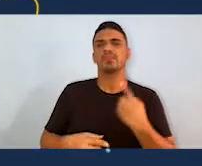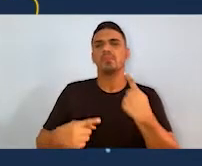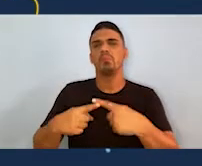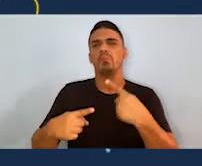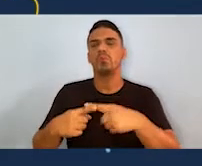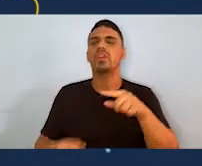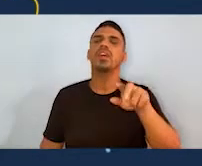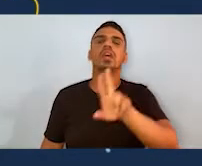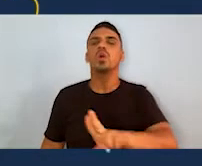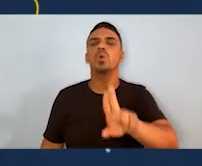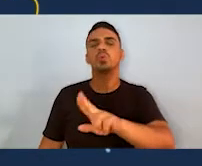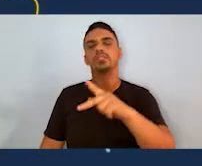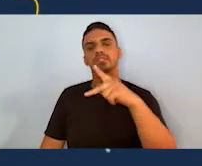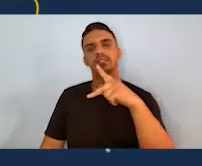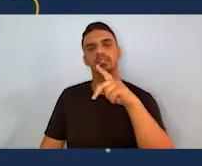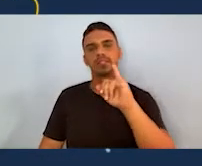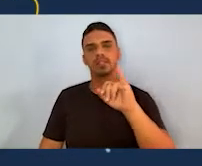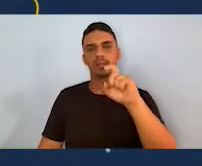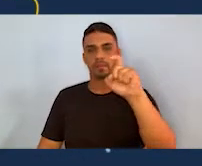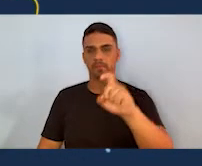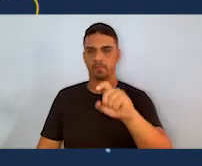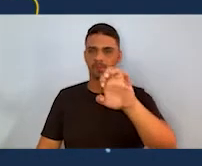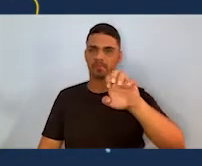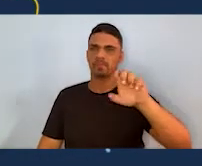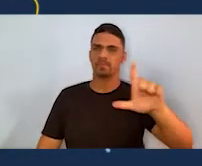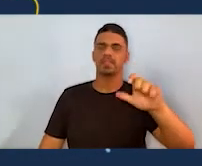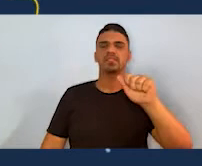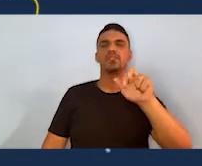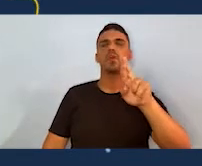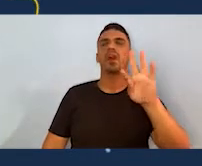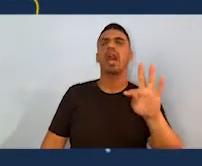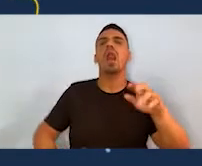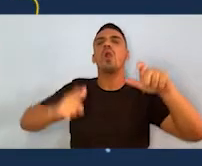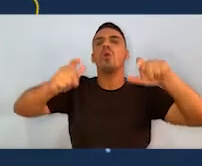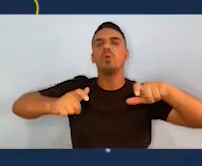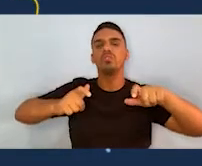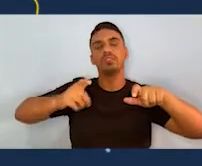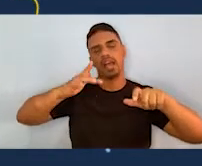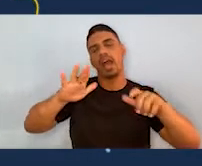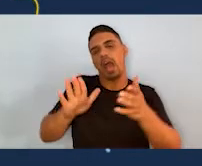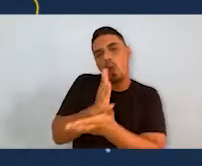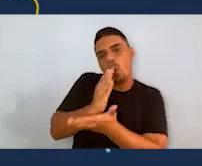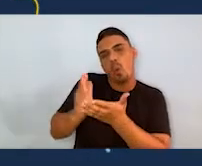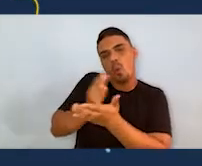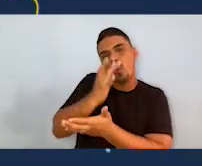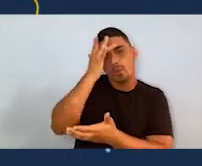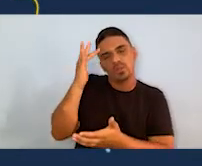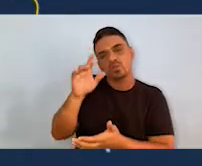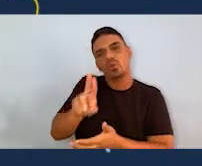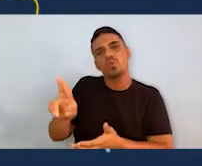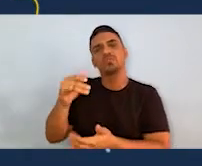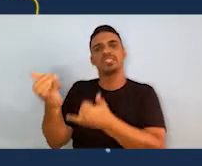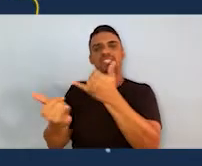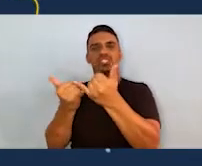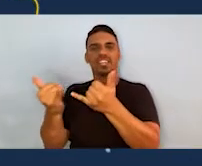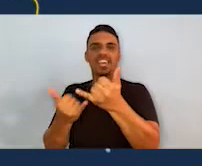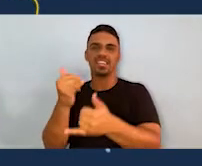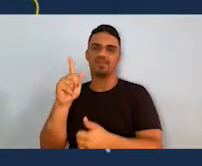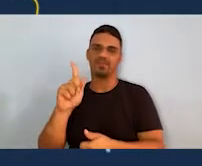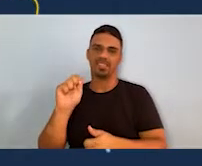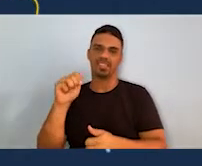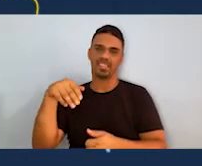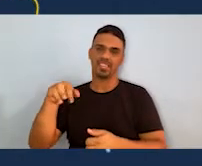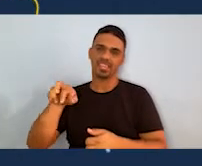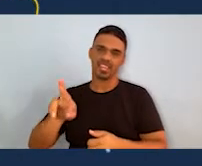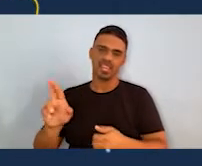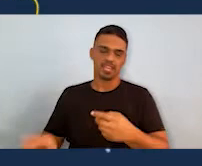usa pixel art? Muita gente usa em games, em outras coisas, mas hoje em dia com a onda do retrô, a